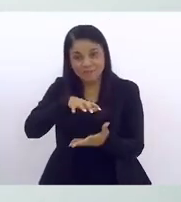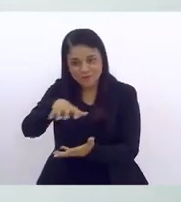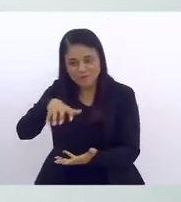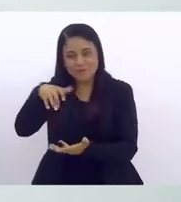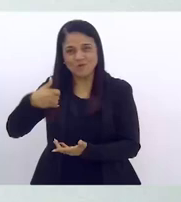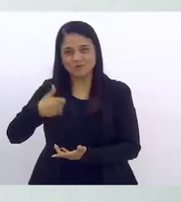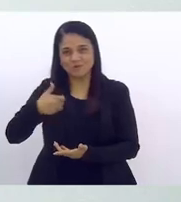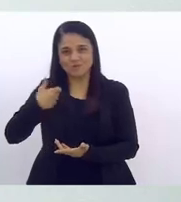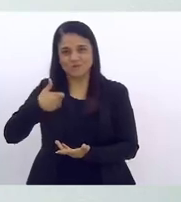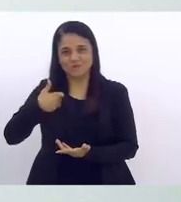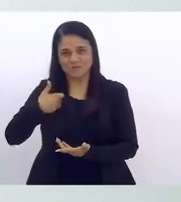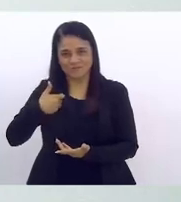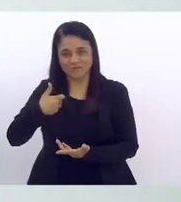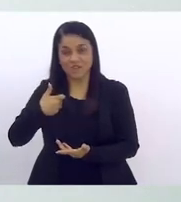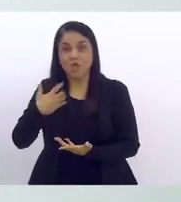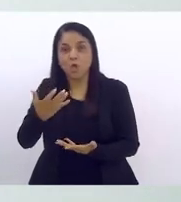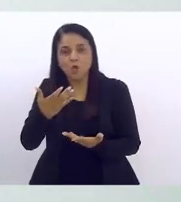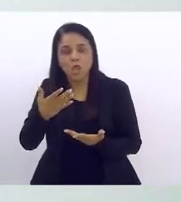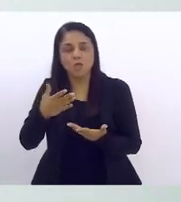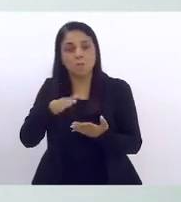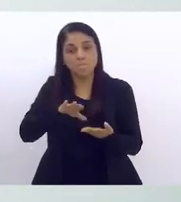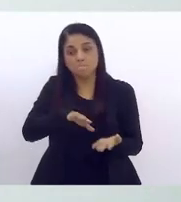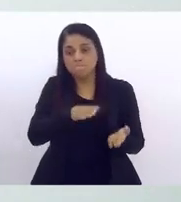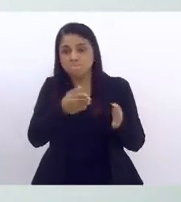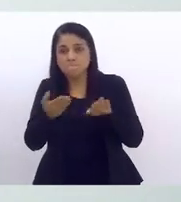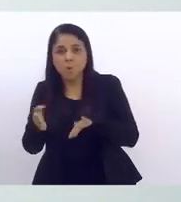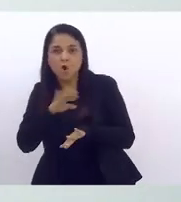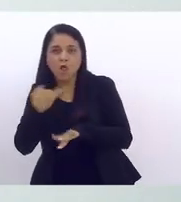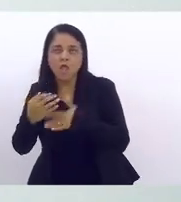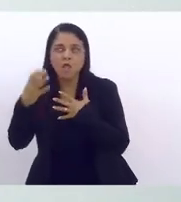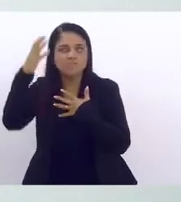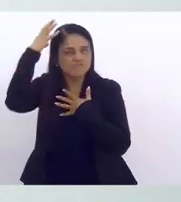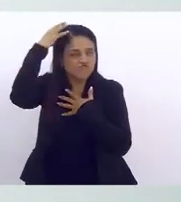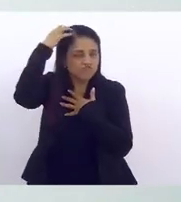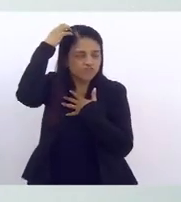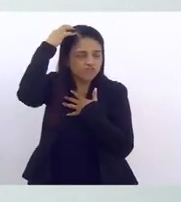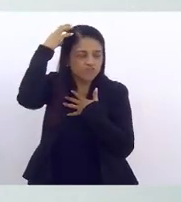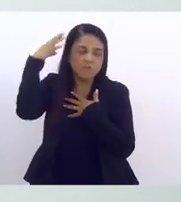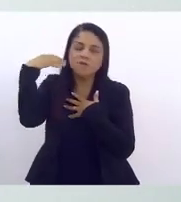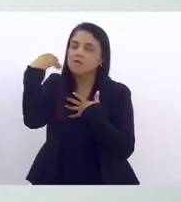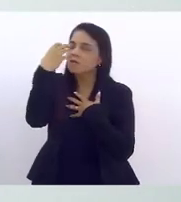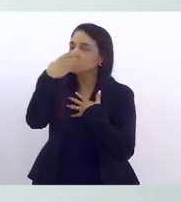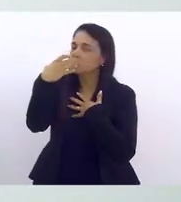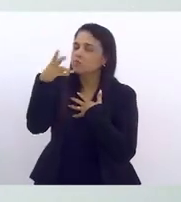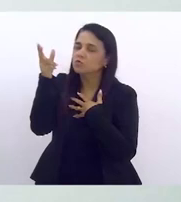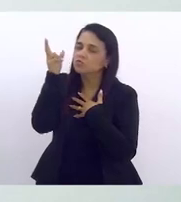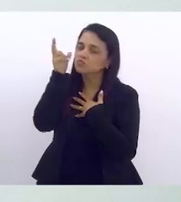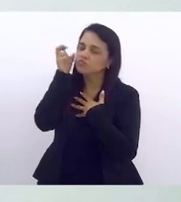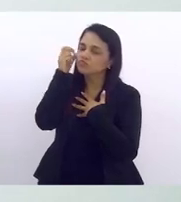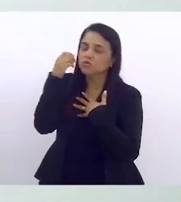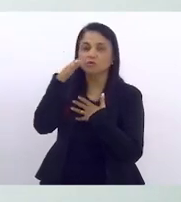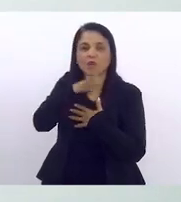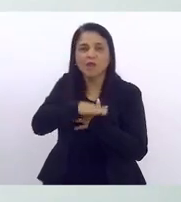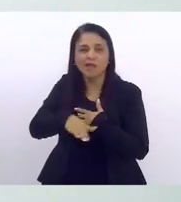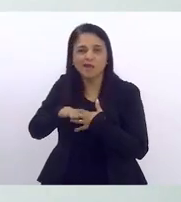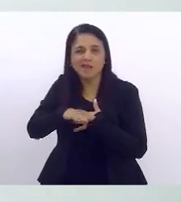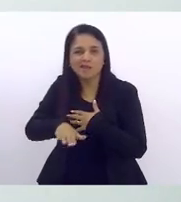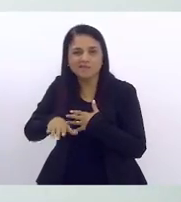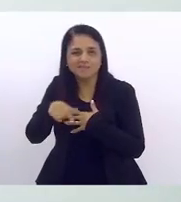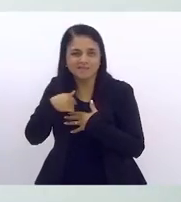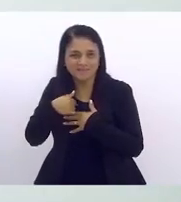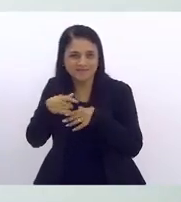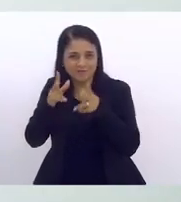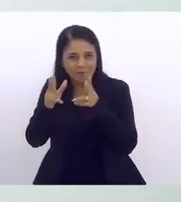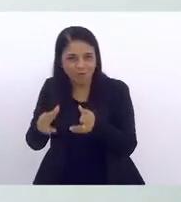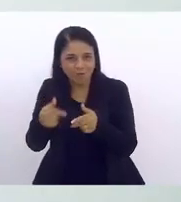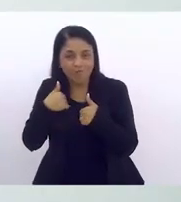vida. Eu quero morrer com alguém fazendo um cafuné, cantando cantigas de quando eu era criança,